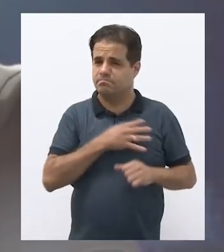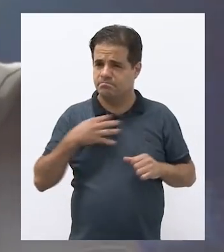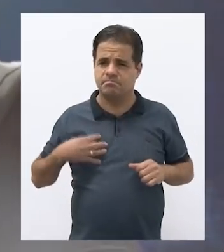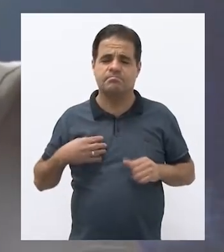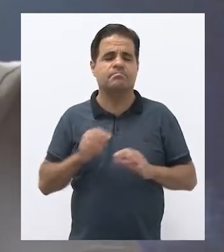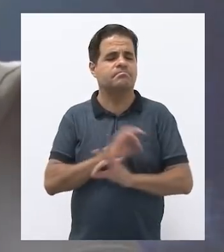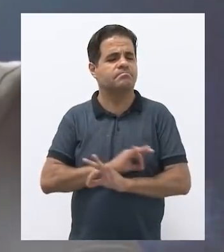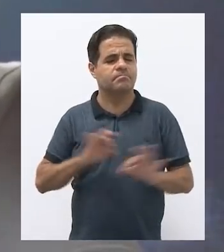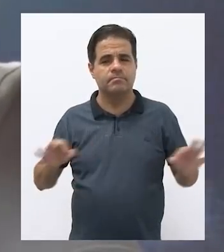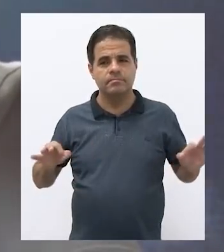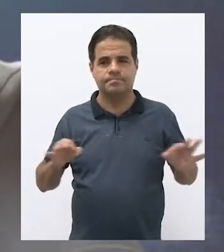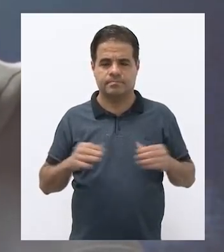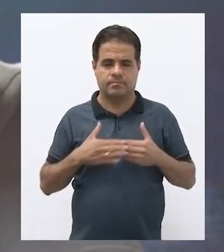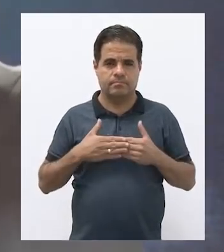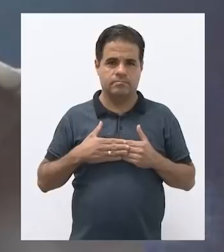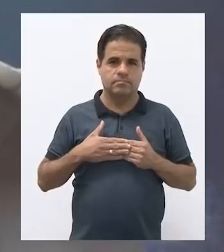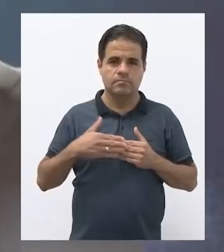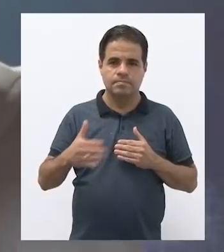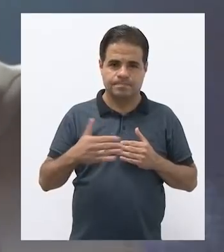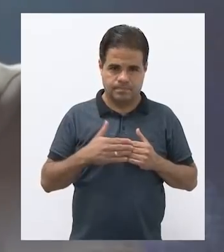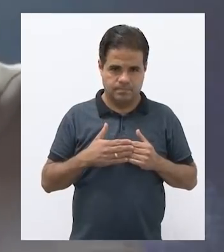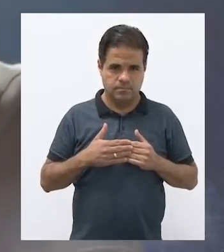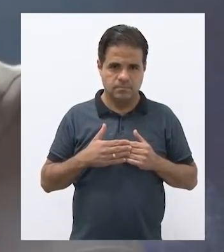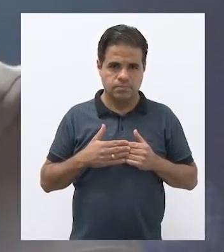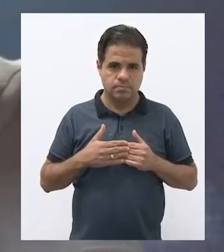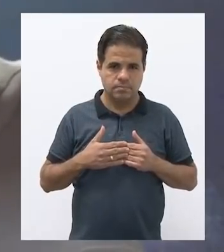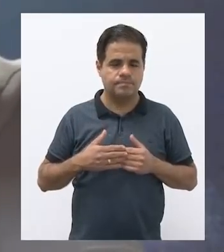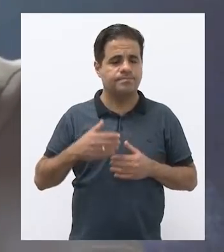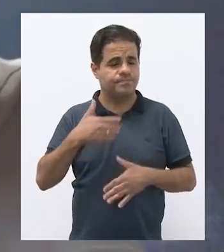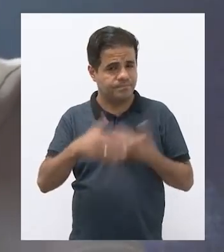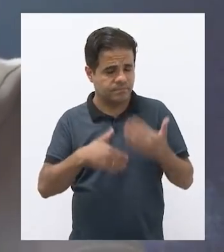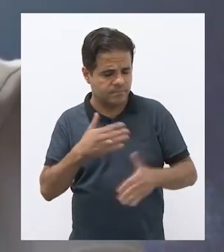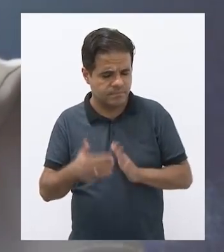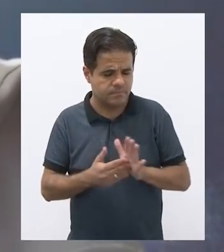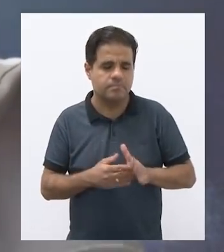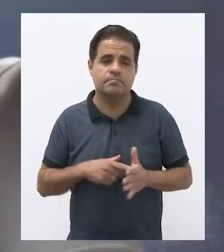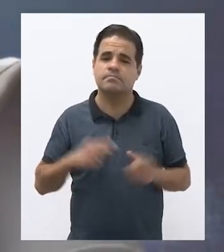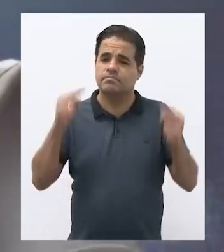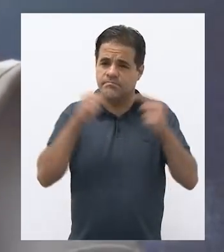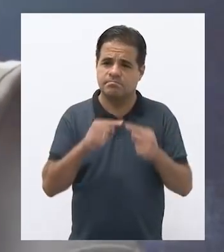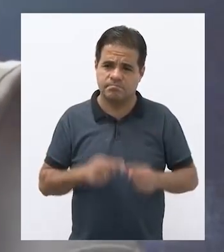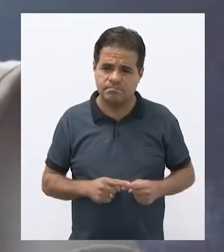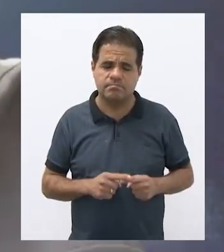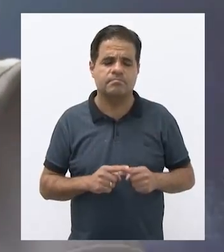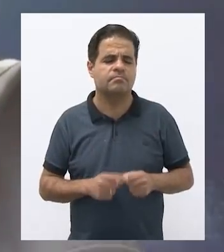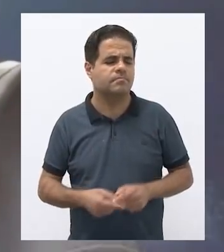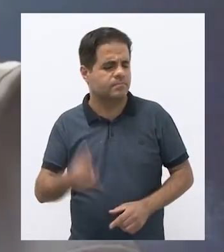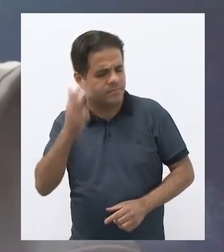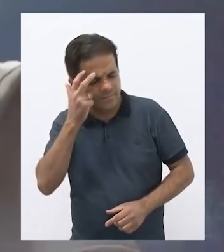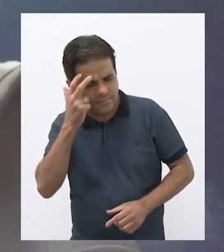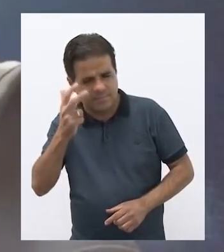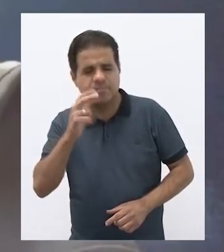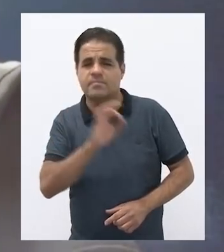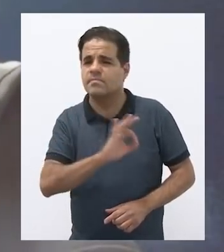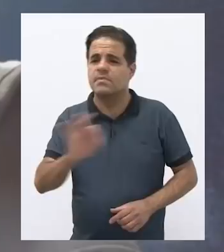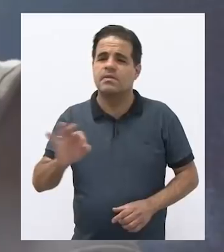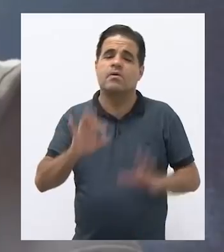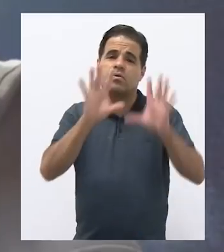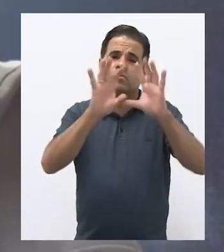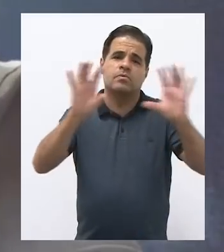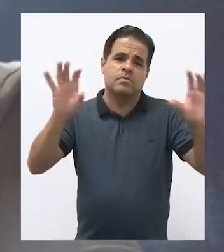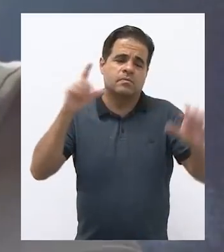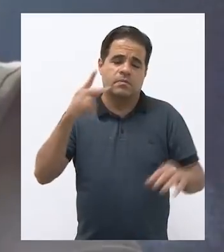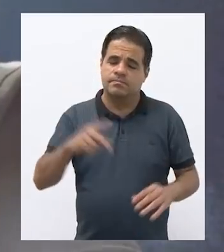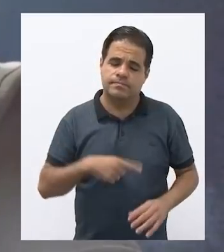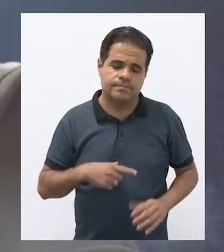excelente, que está sendo a base de estudo. Eles têm aplicações de inteligência artificial incríveis dentro da nuvem deles, ou